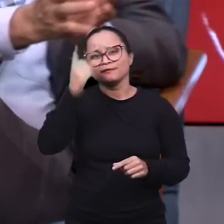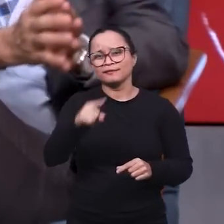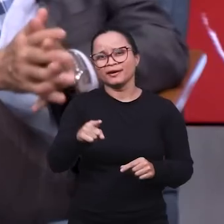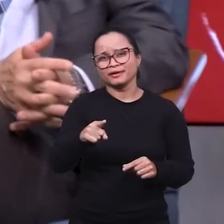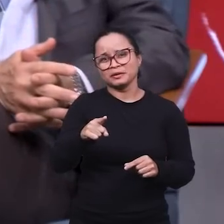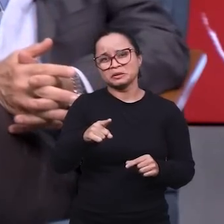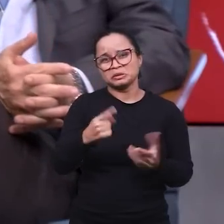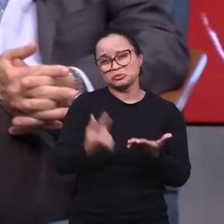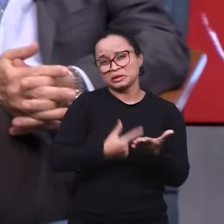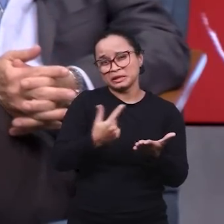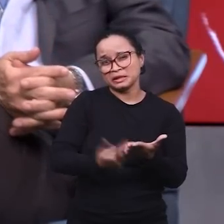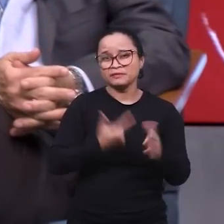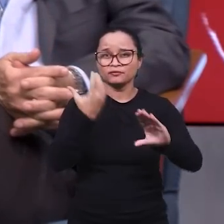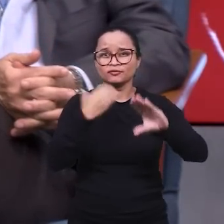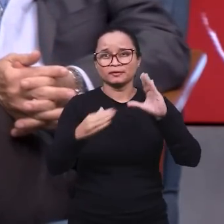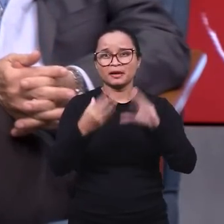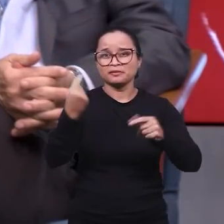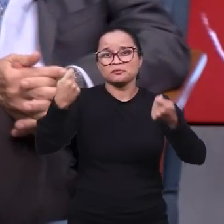na Bíblia.